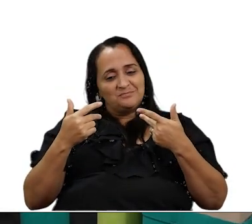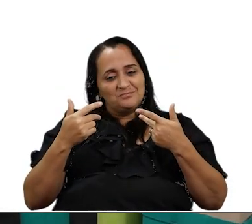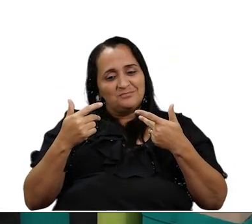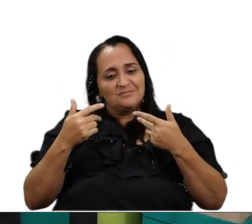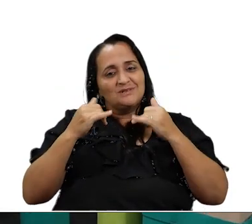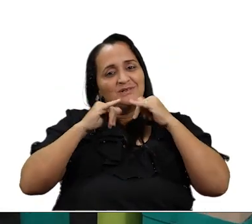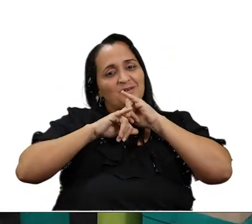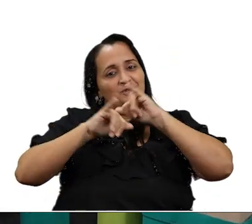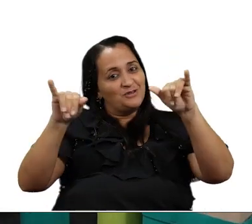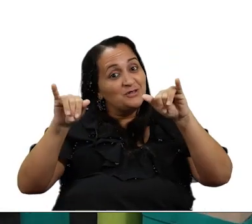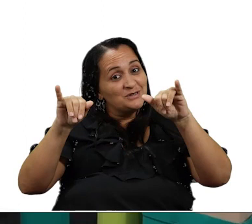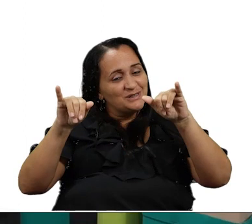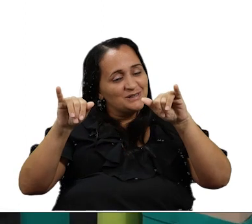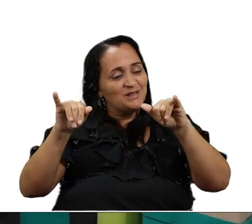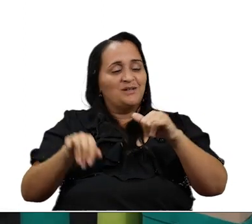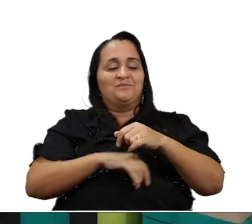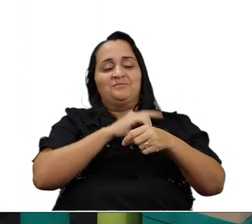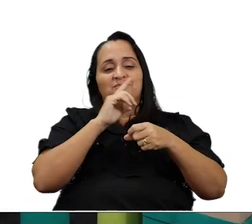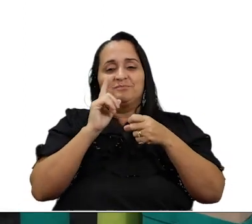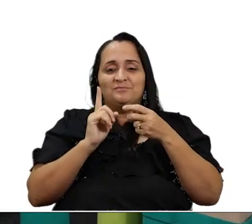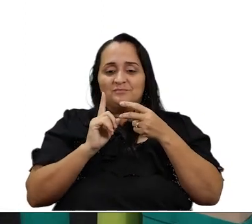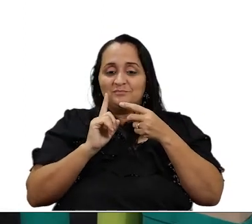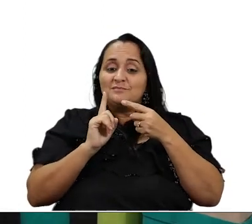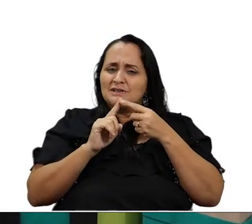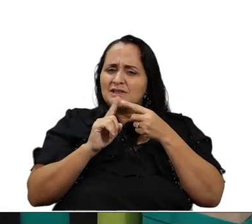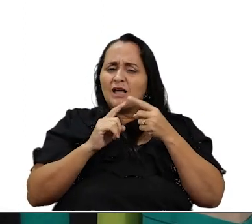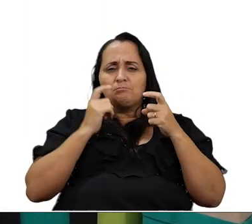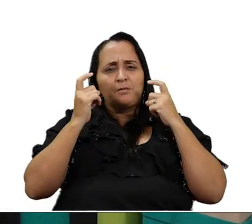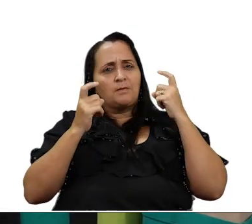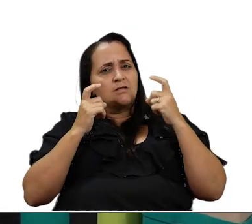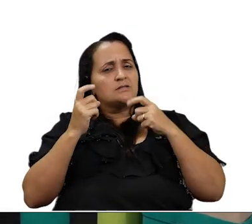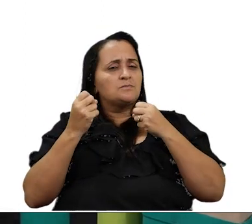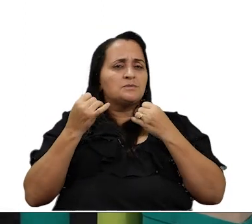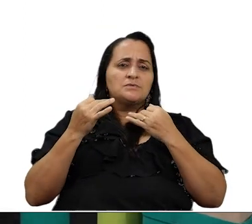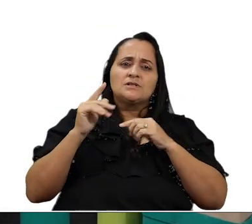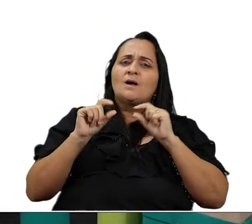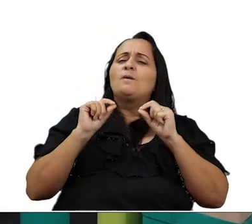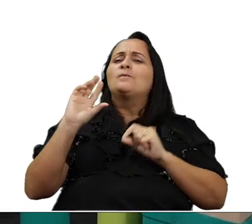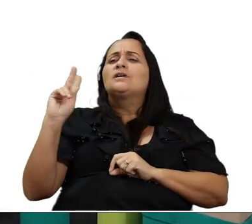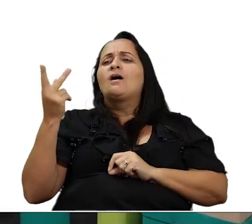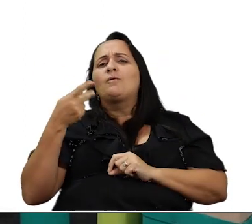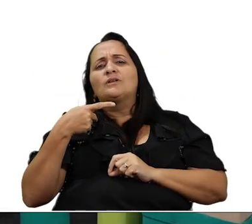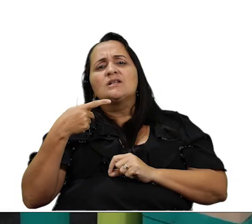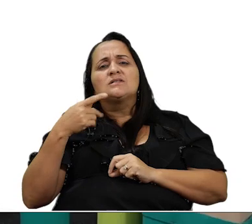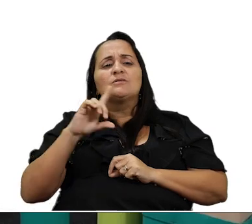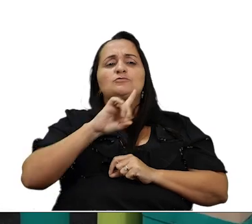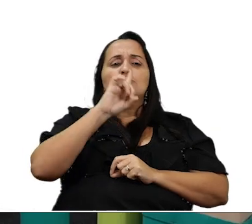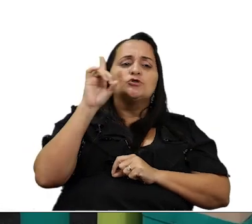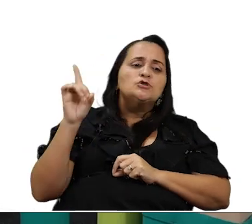uma notícia. Ele tem a preocupação de descrever o que está acontecendo. É uma